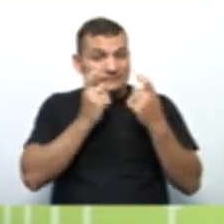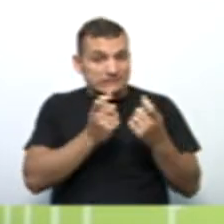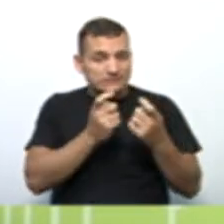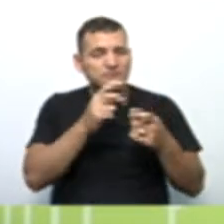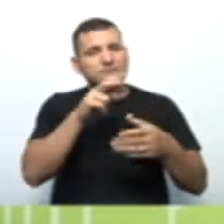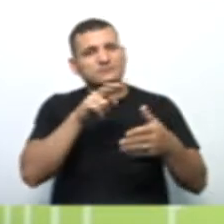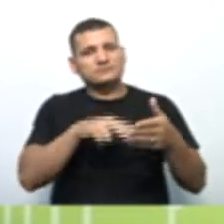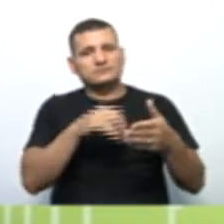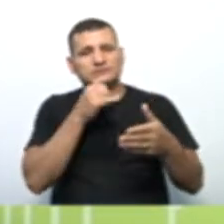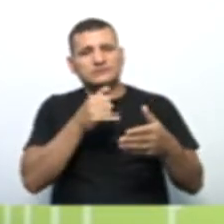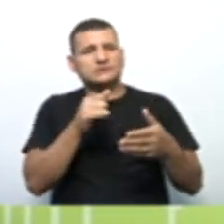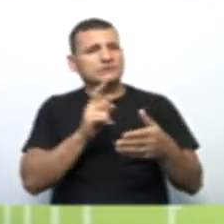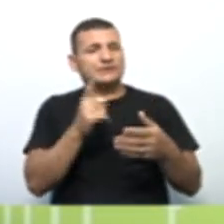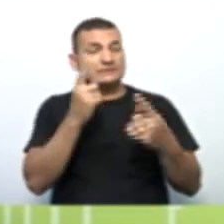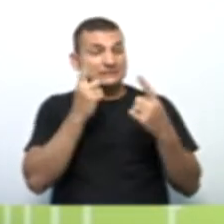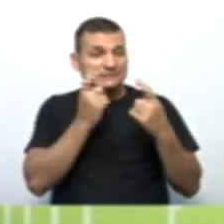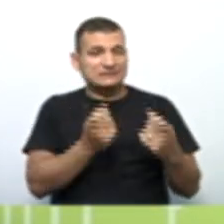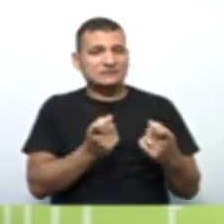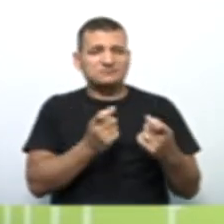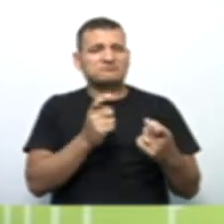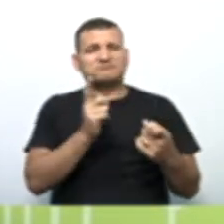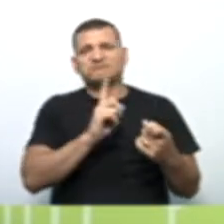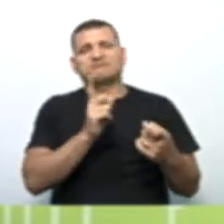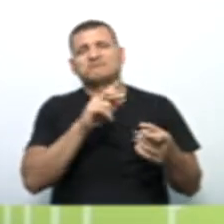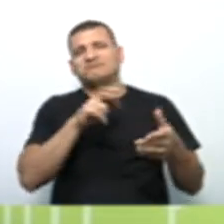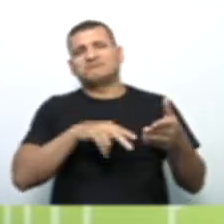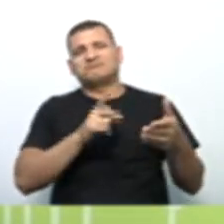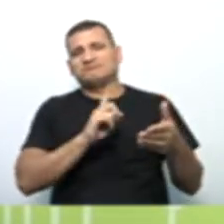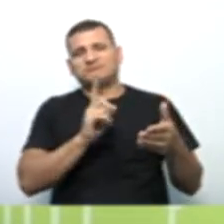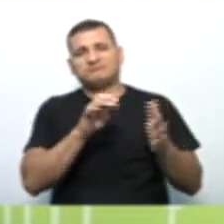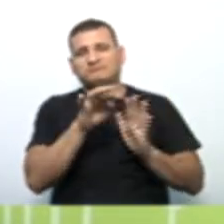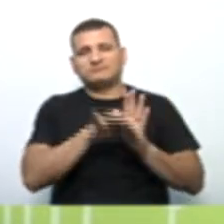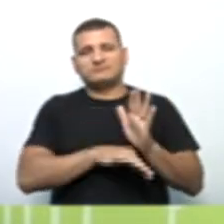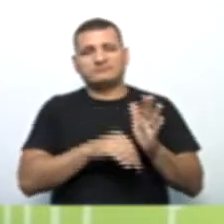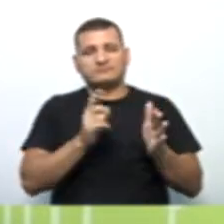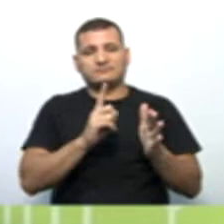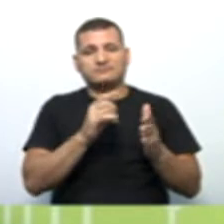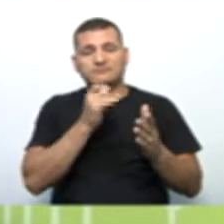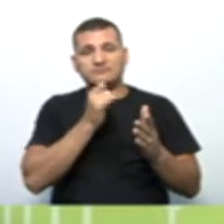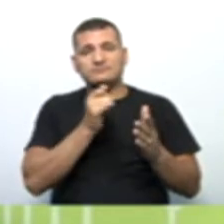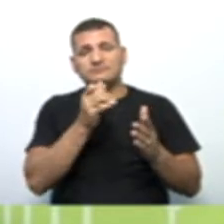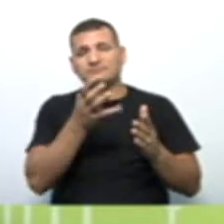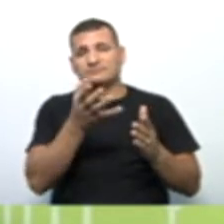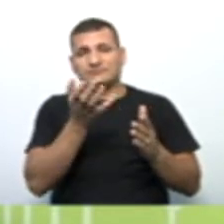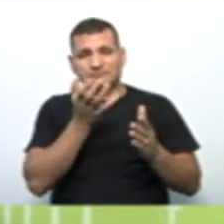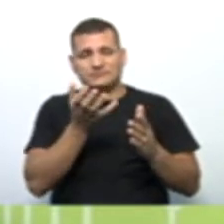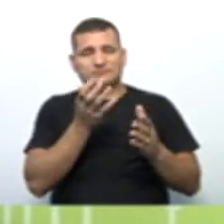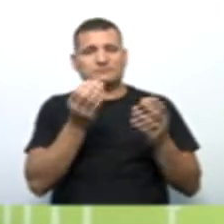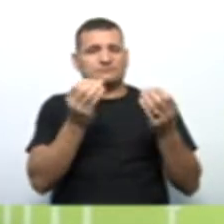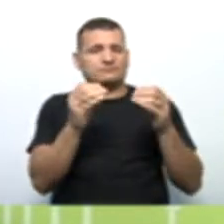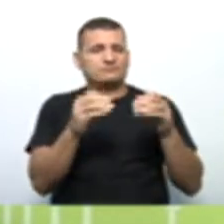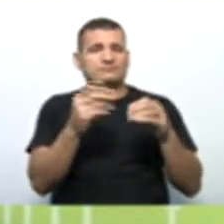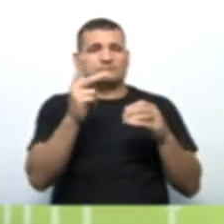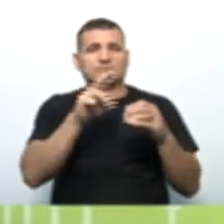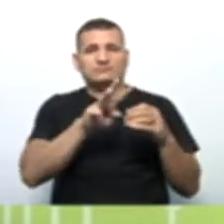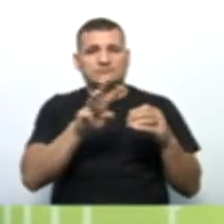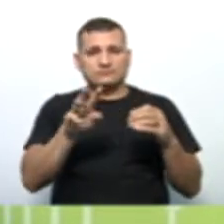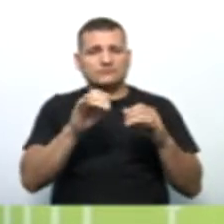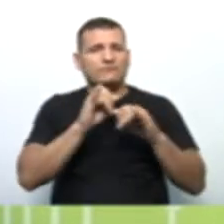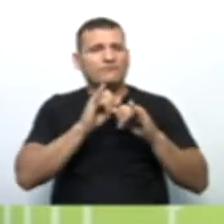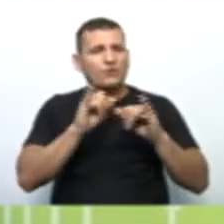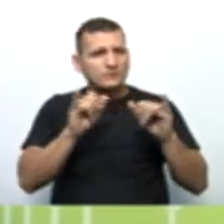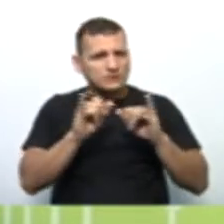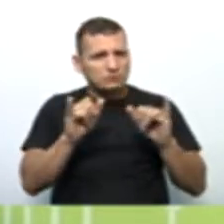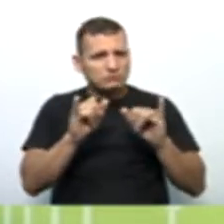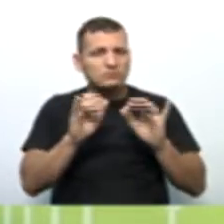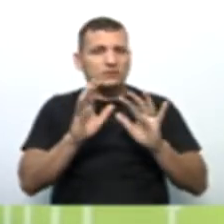cara não vai ler não vai vai se interessar naquele texto mas você quer colocar o ao informativo nos ajude que seja interessante